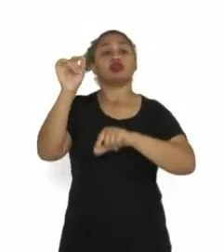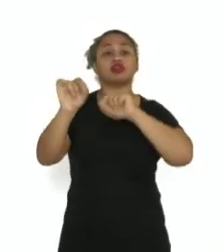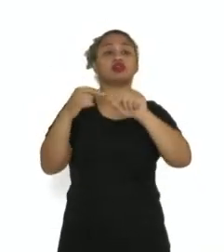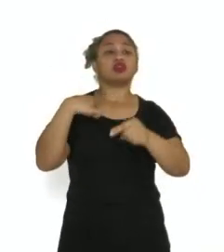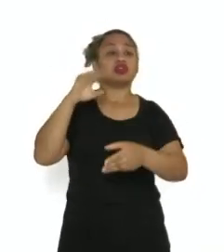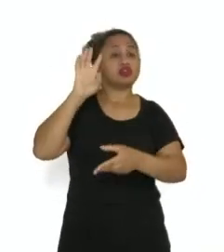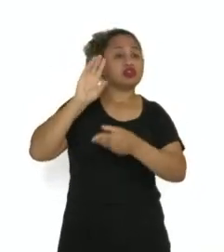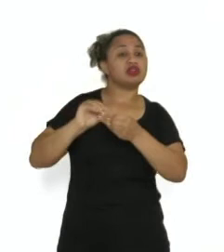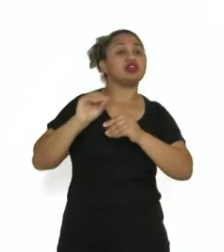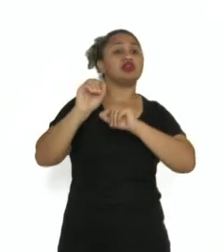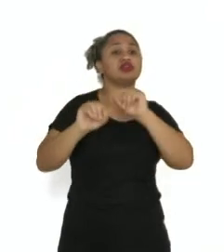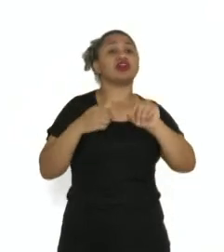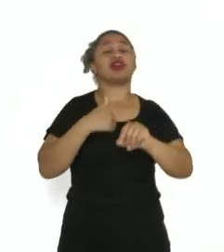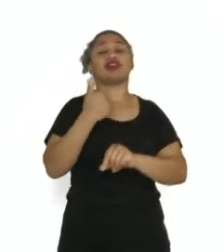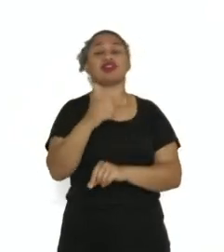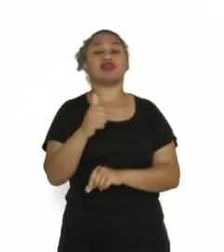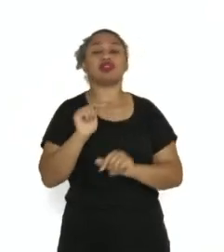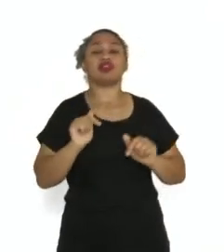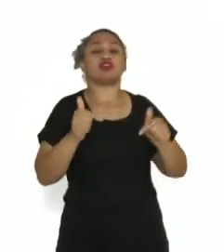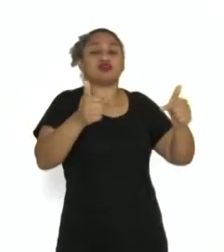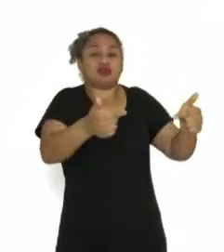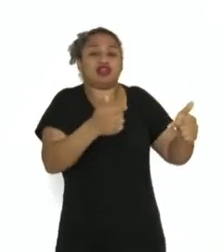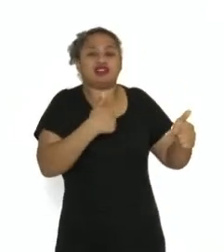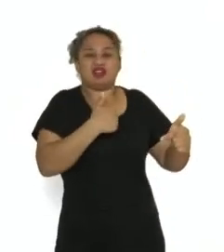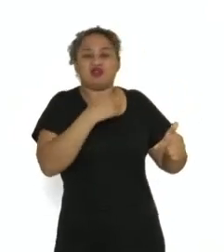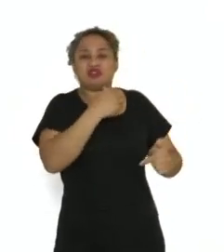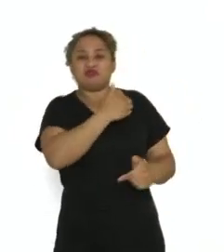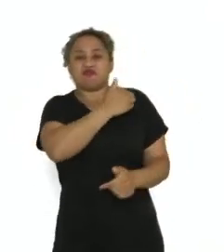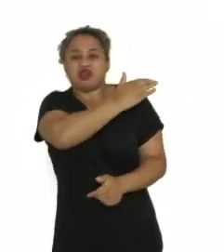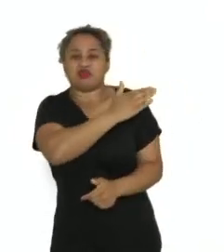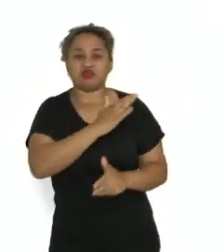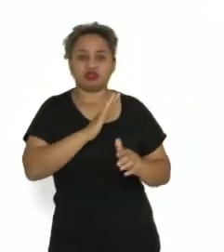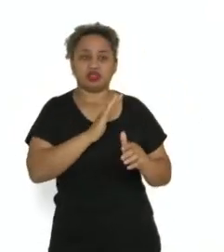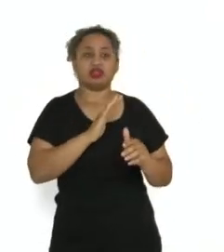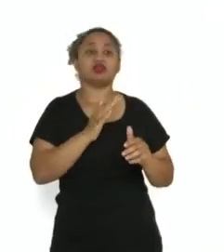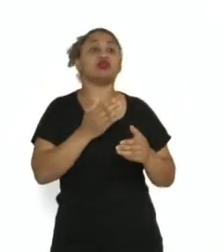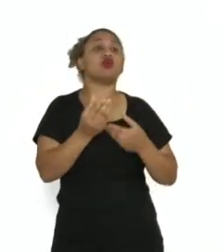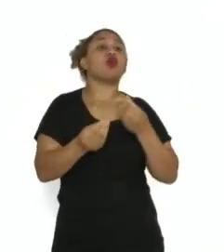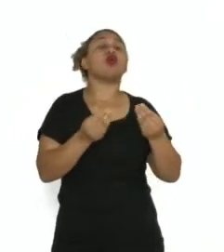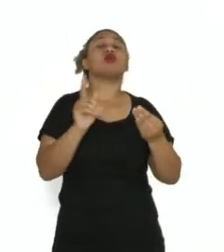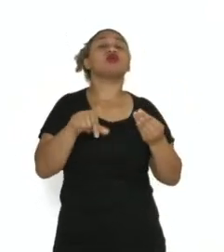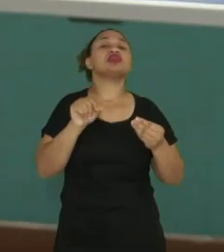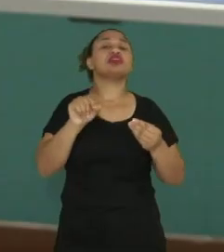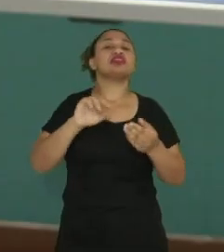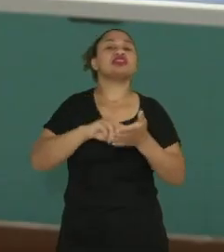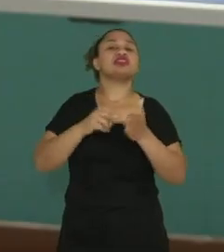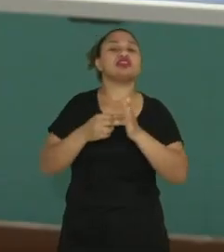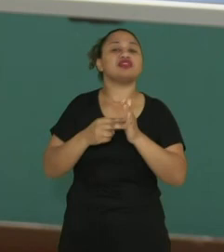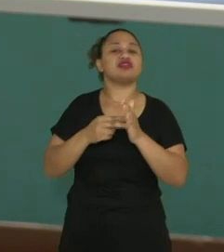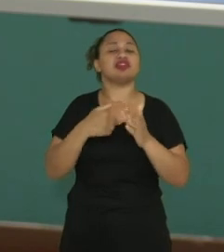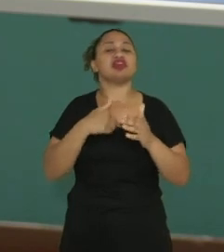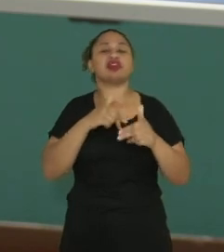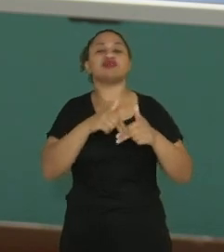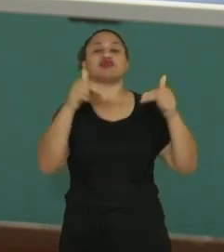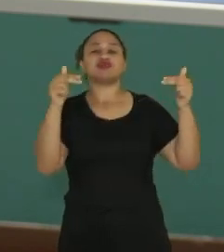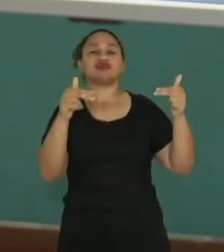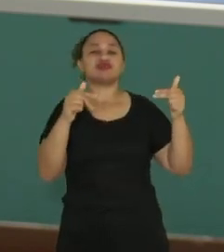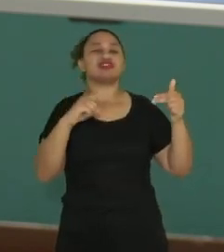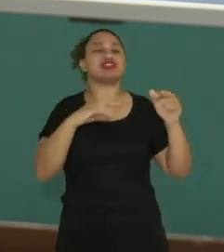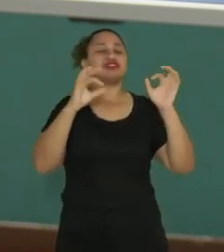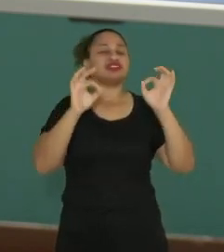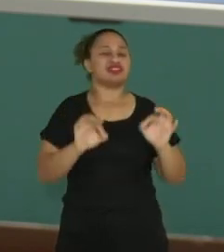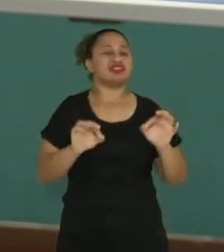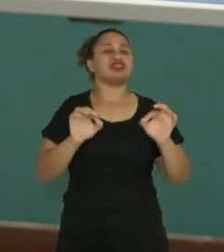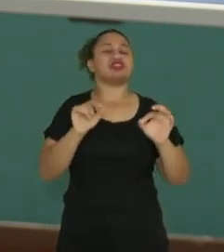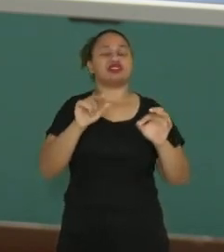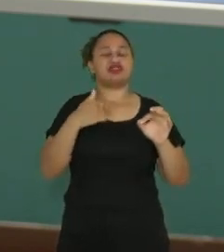considerar não ter uma atitude etnocêntrica. Em que consiste o etnocentrismo? Tenho certeza que você não